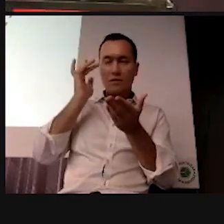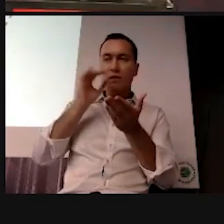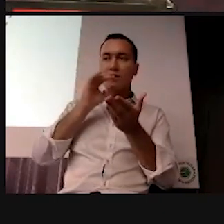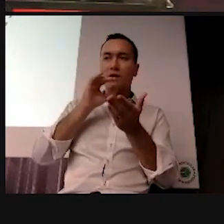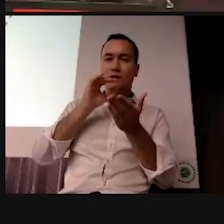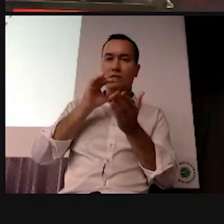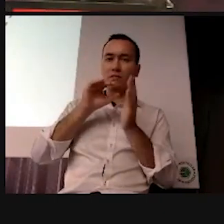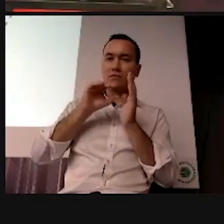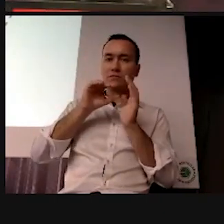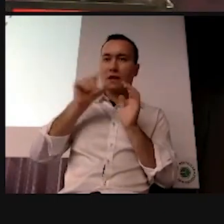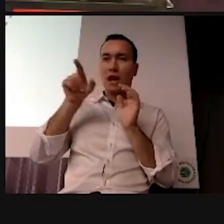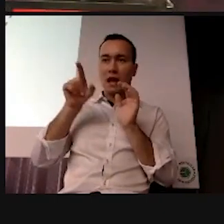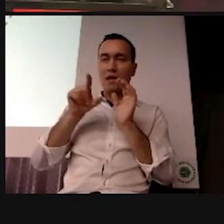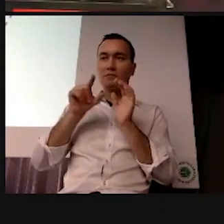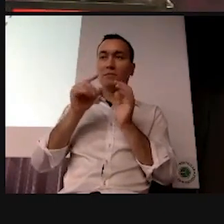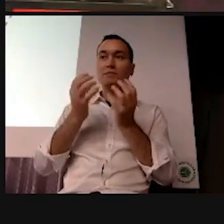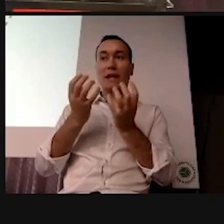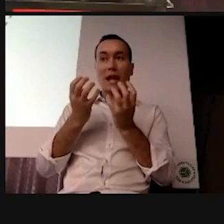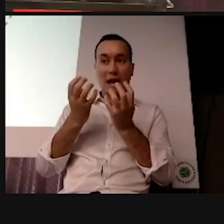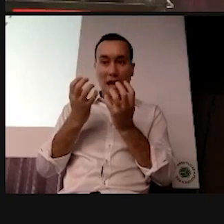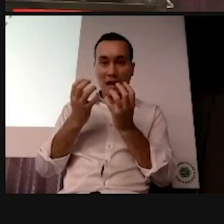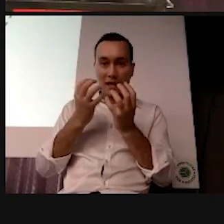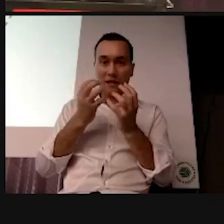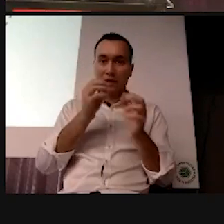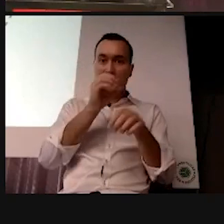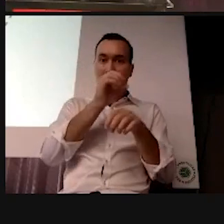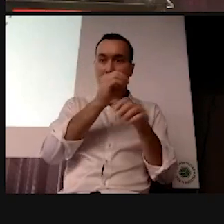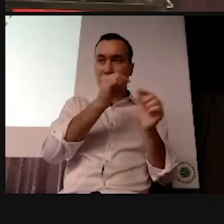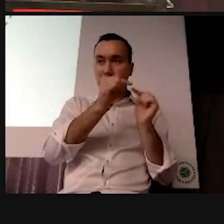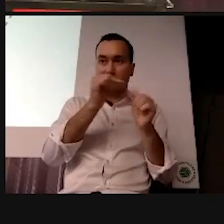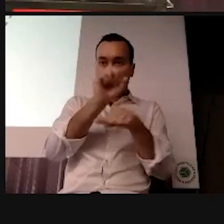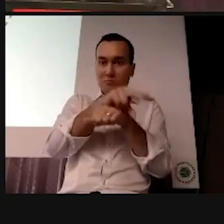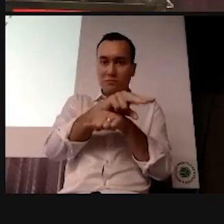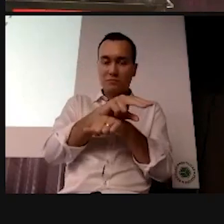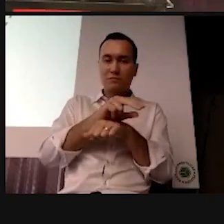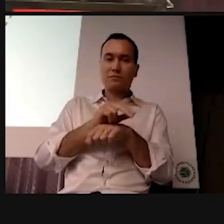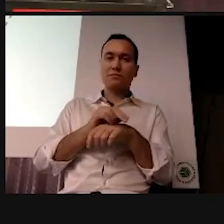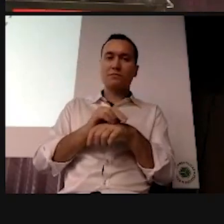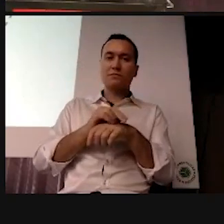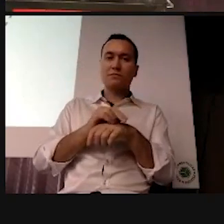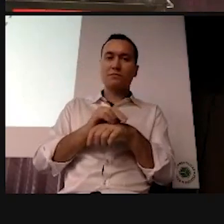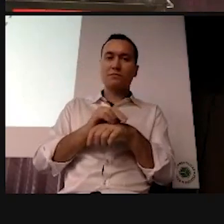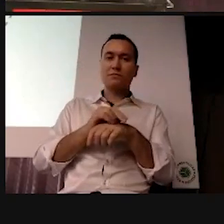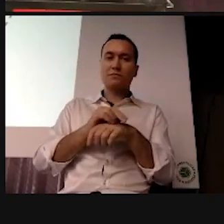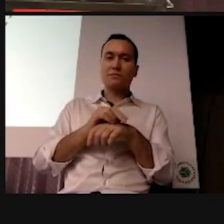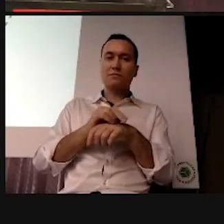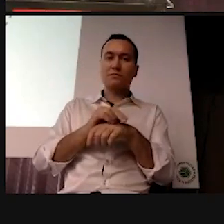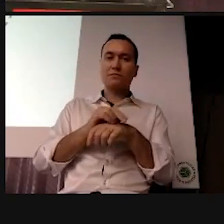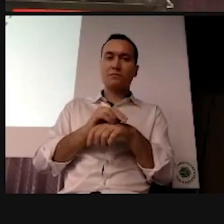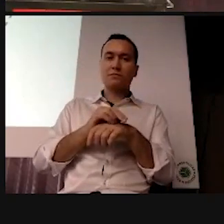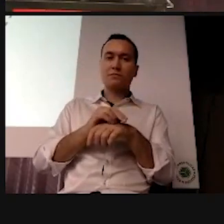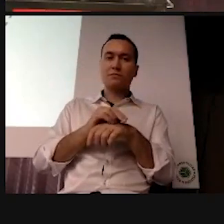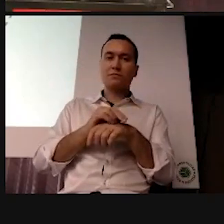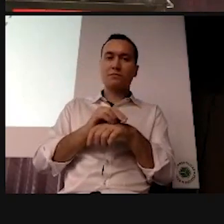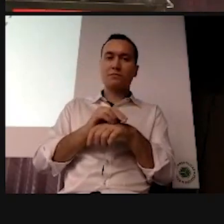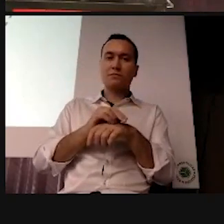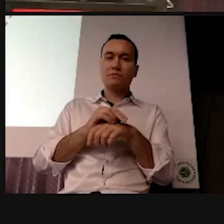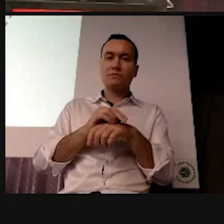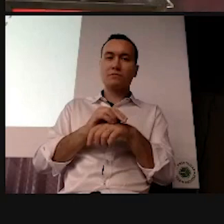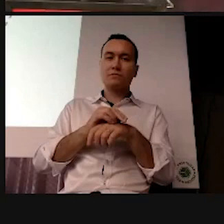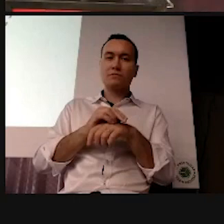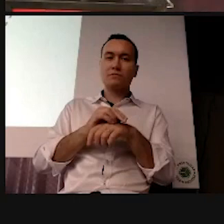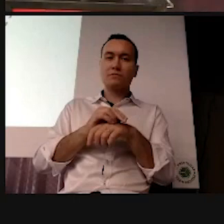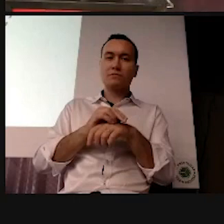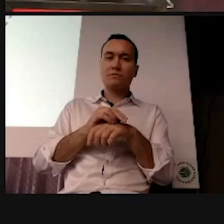3 finalistas. Aí você escolhe um, os outros 2 você nem lembra mais, nunca mais lembra. E daqui 6 meses você